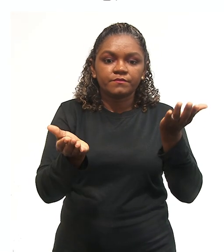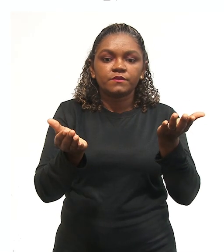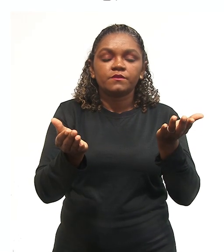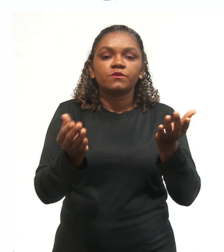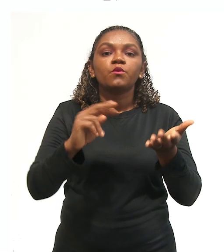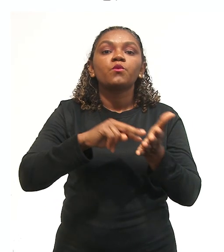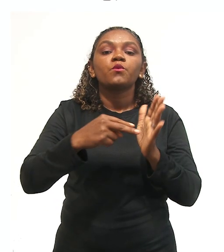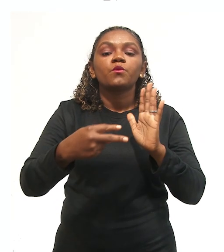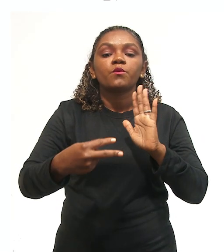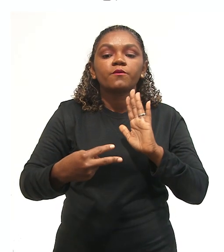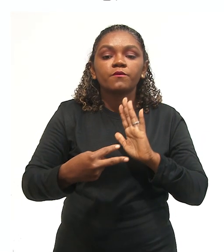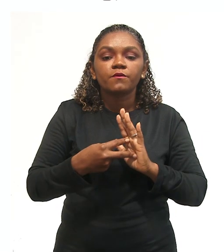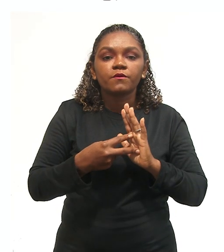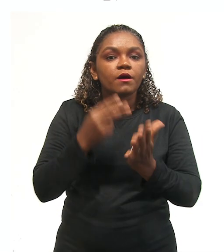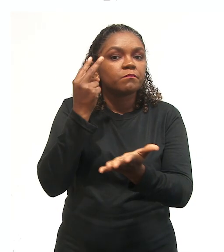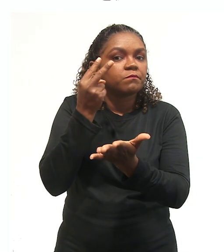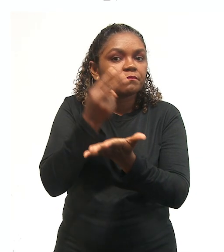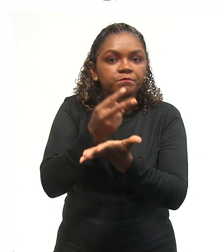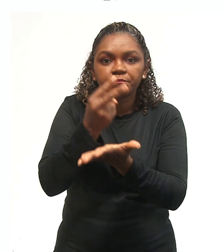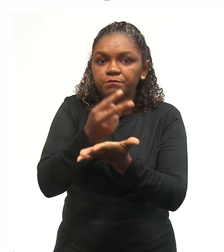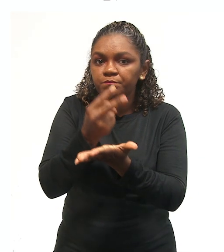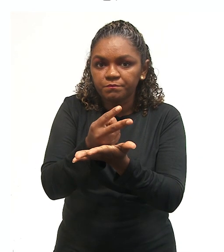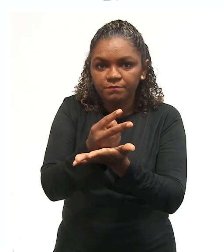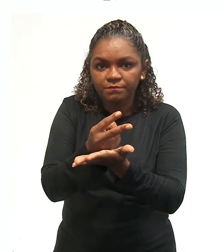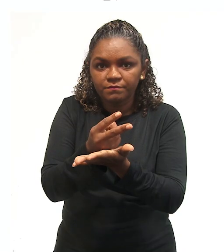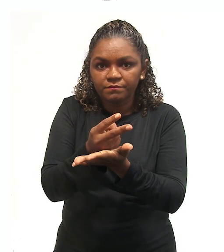entre a taxa e o período, ela é